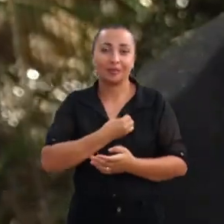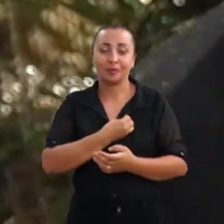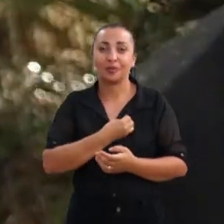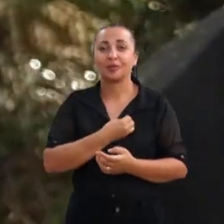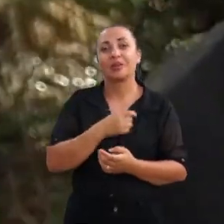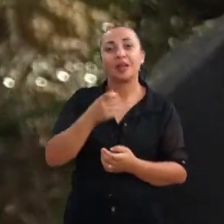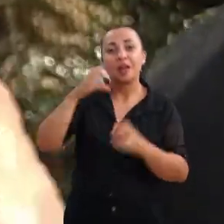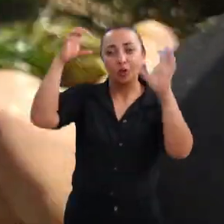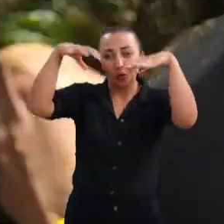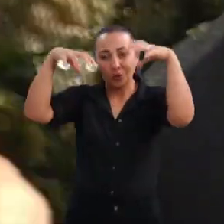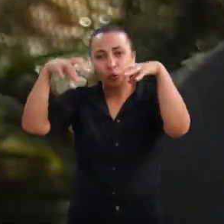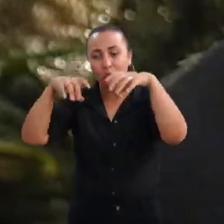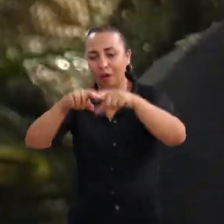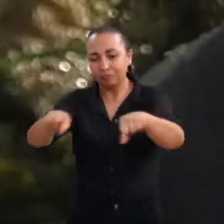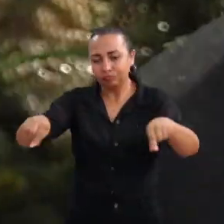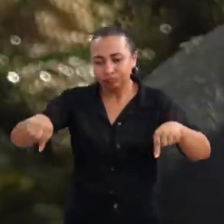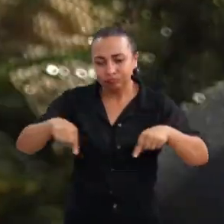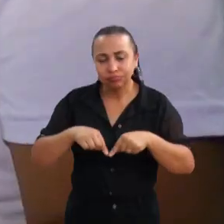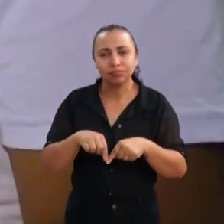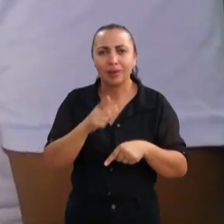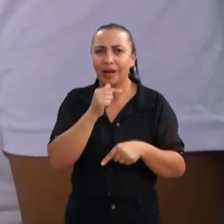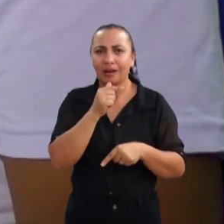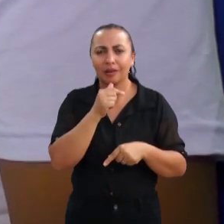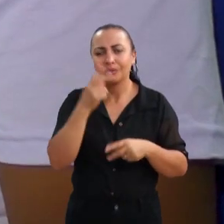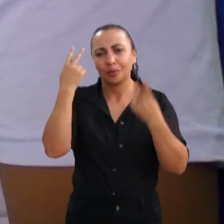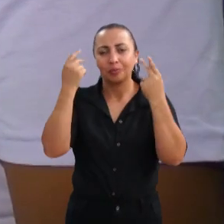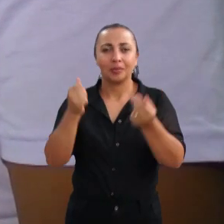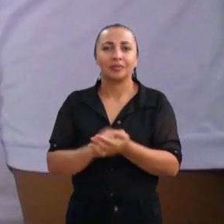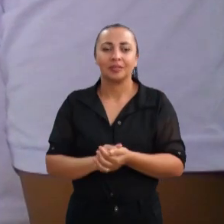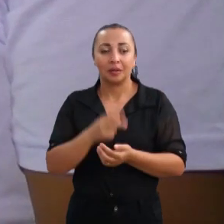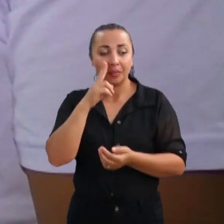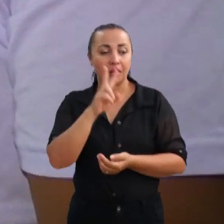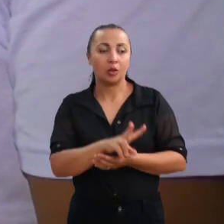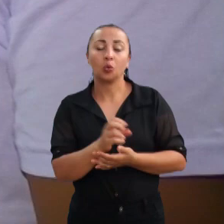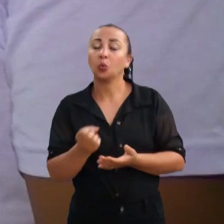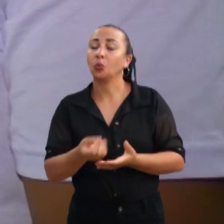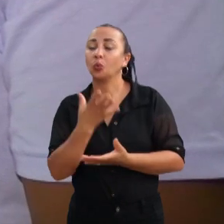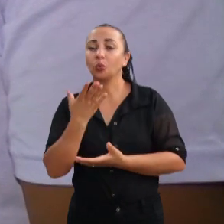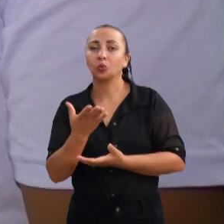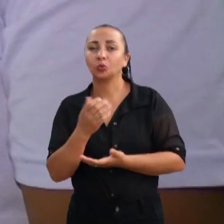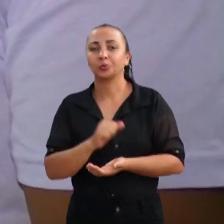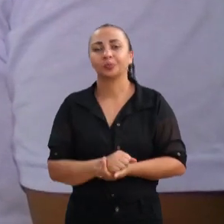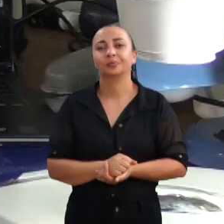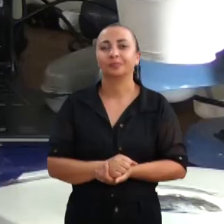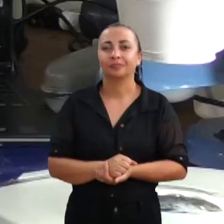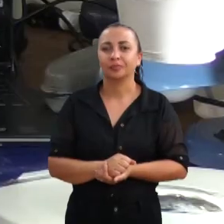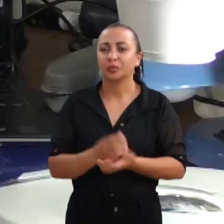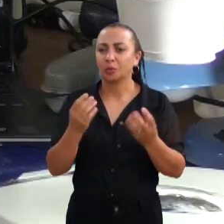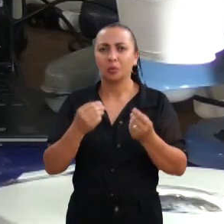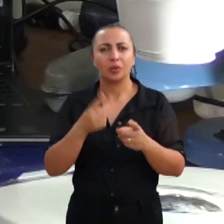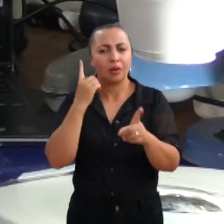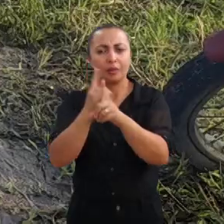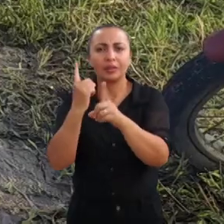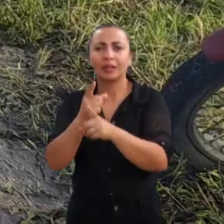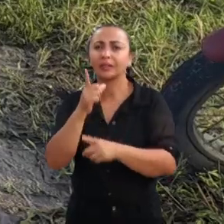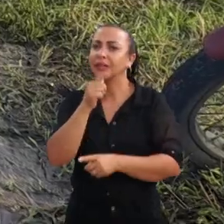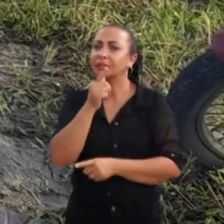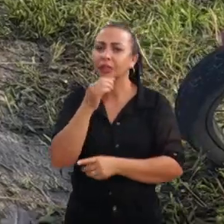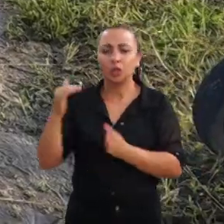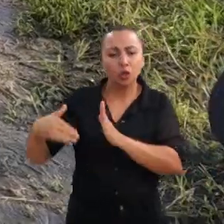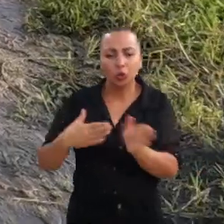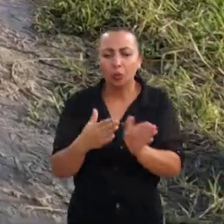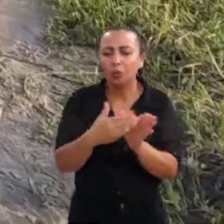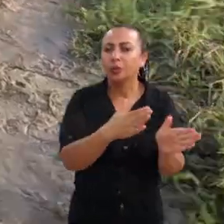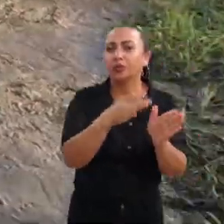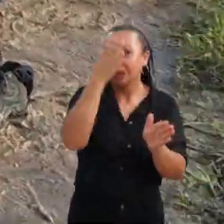conforme a chuva em poças ou pequenas lagoas. O pesquisador aponta a hipótese sobre essa origem. A maioria dos peixes são encontrados em rios,